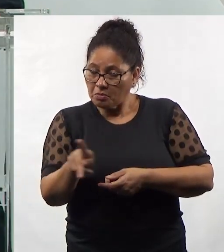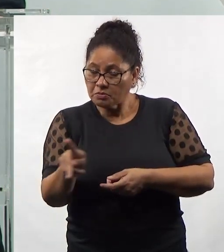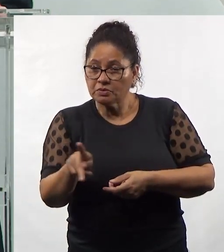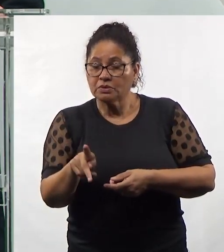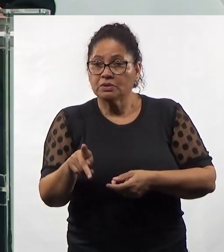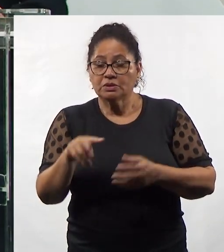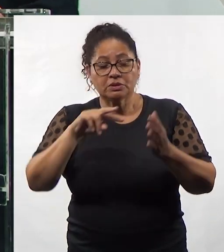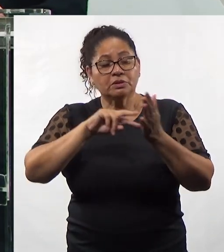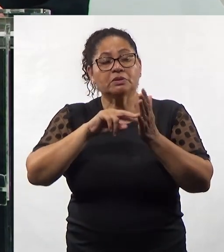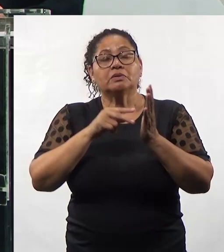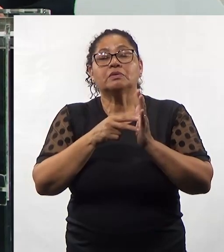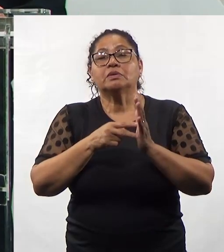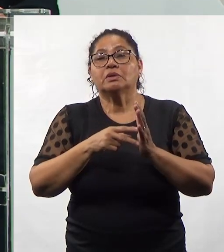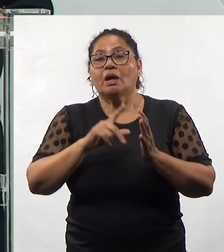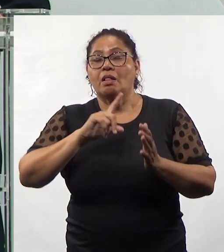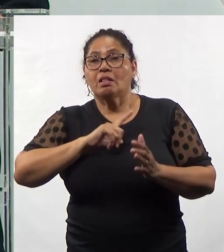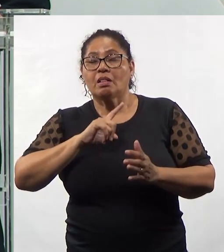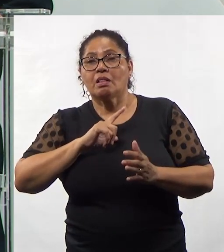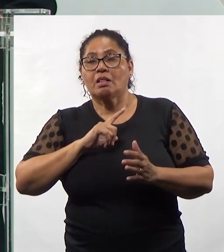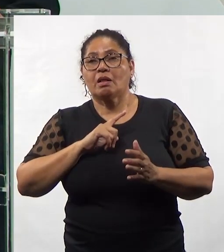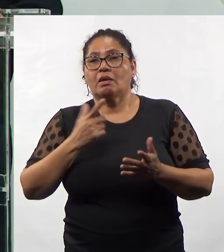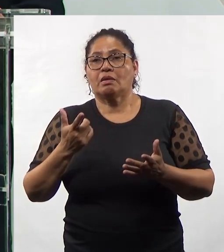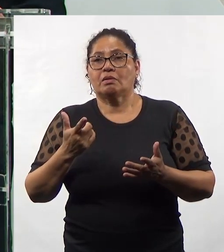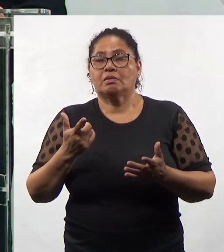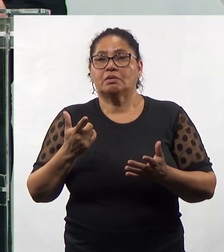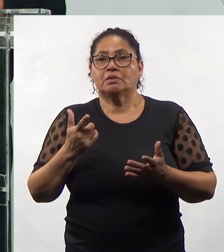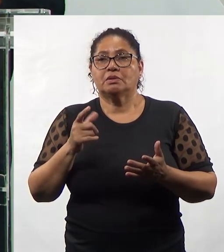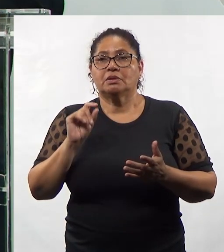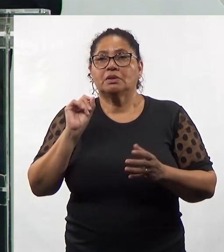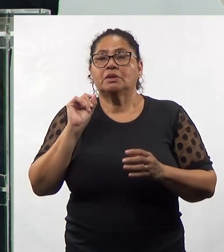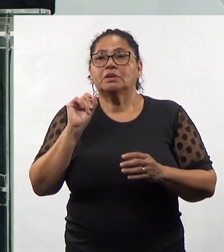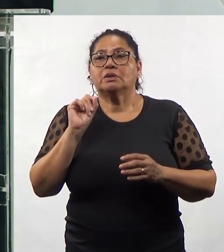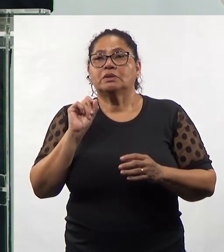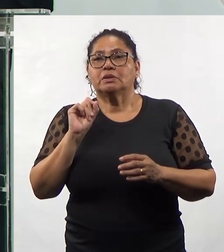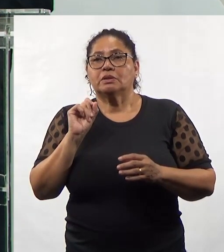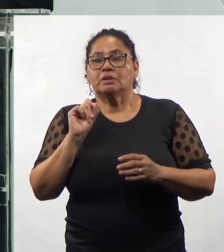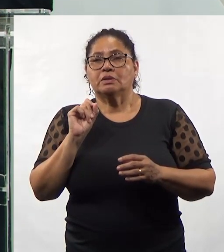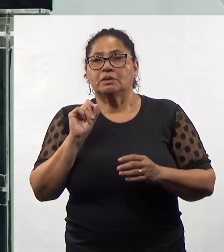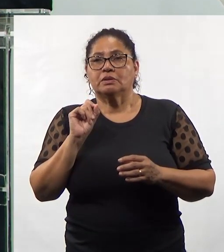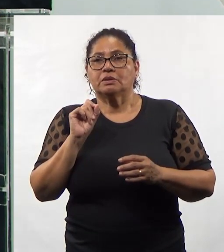Então significa que eu tenho uma necessidade